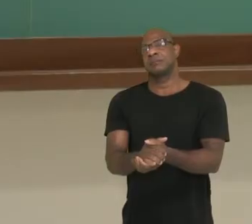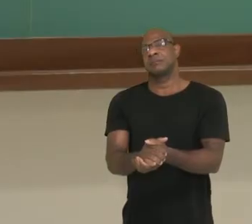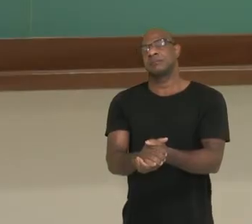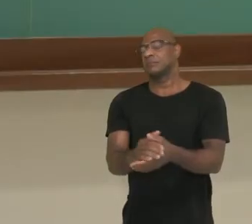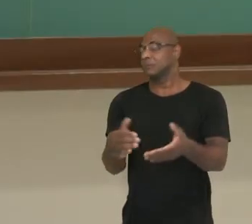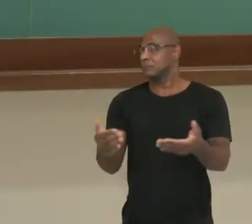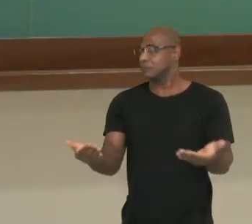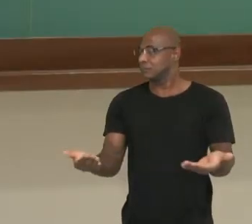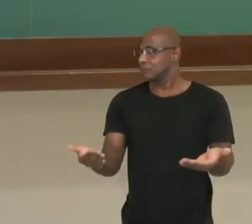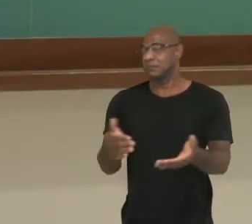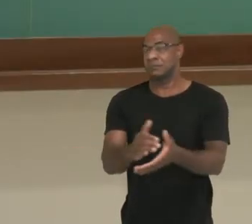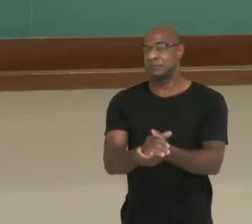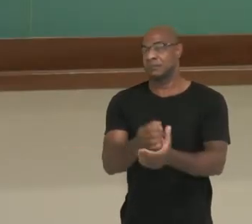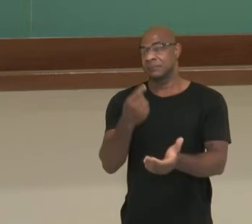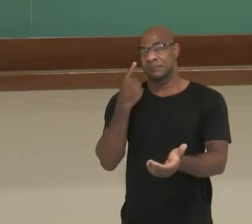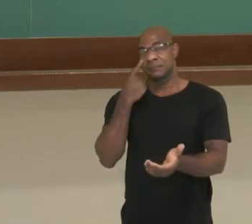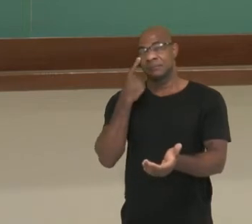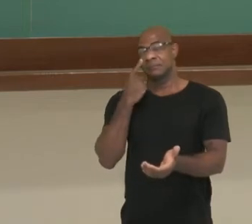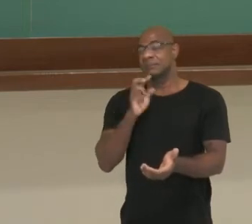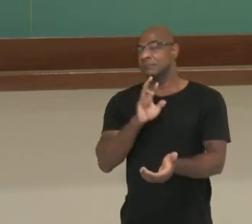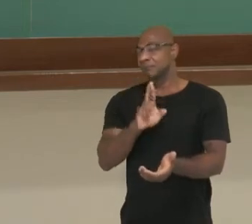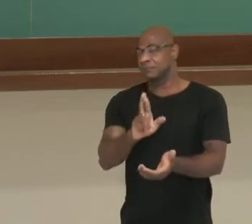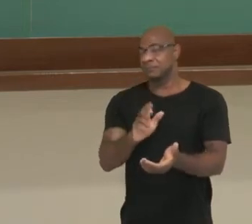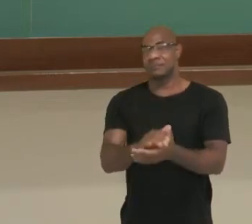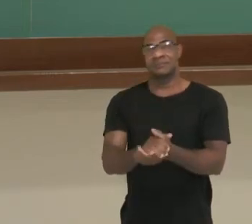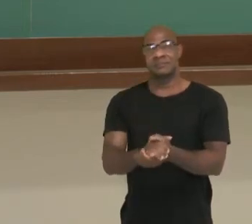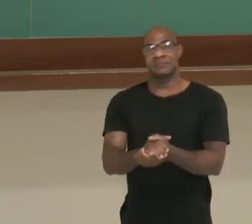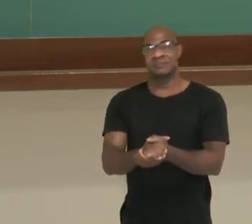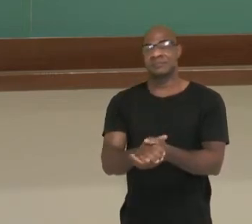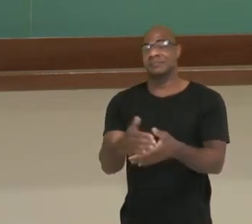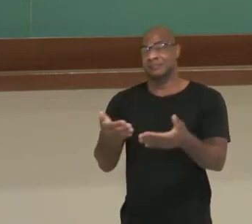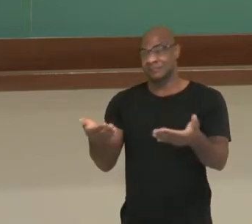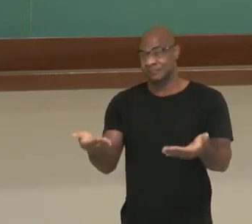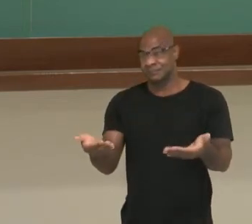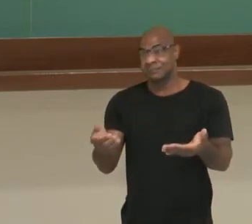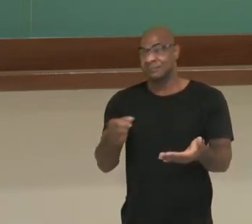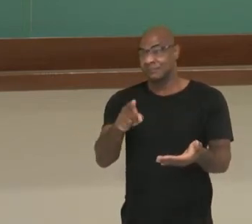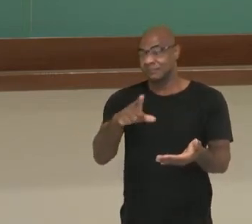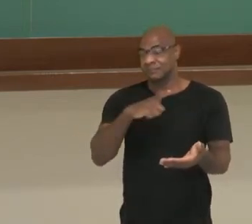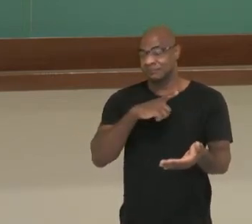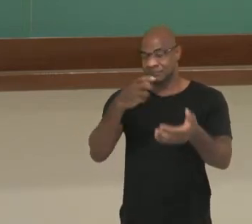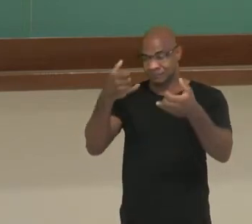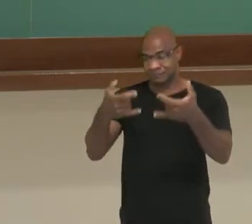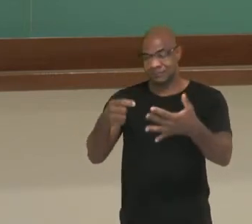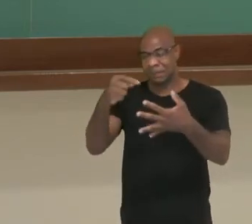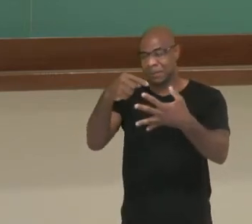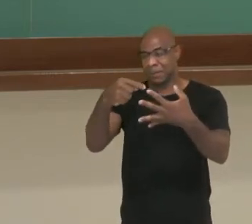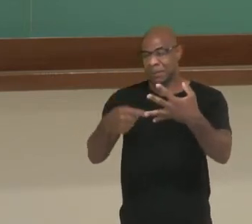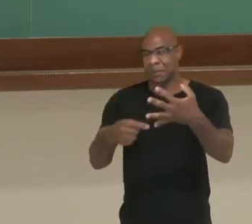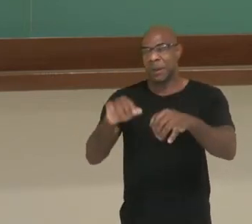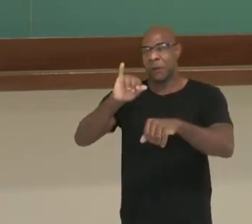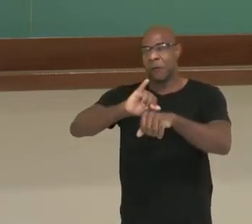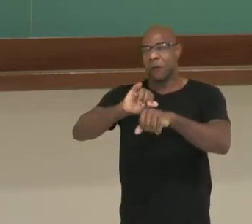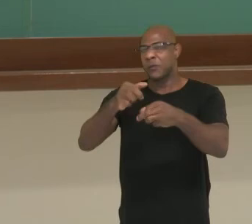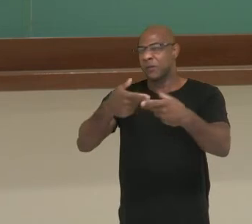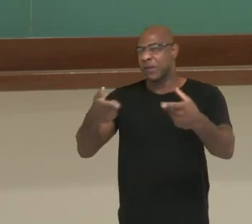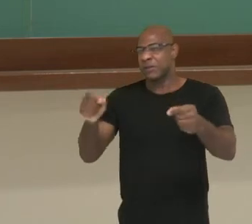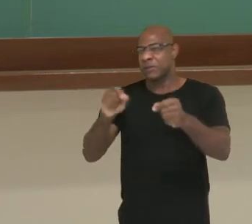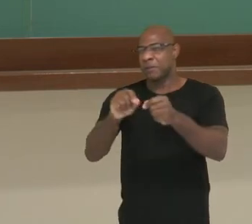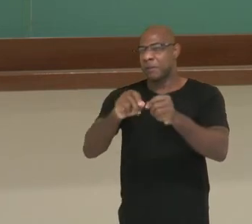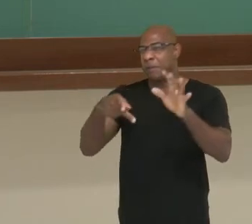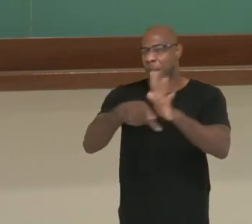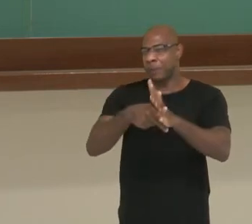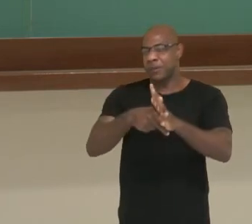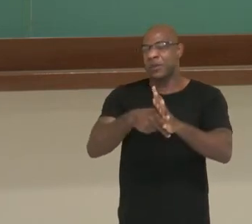Muito bem, vamos conferir a sua resposta, mas vale destacar que, se você citar outros produtos que são provenientes do petróleo, não